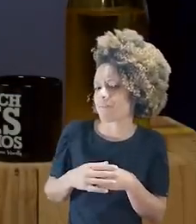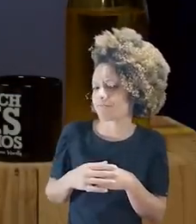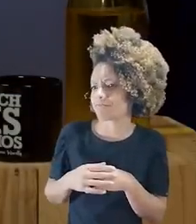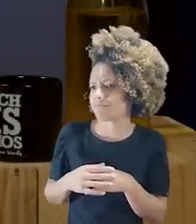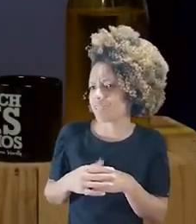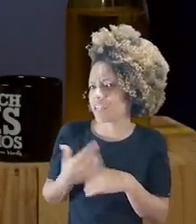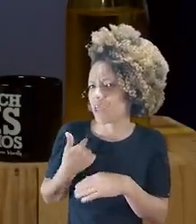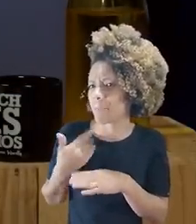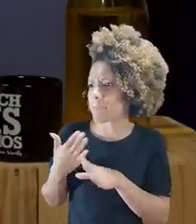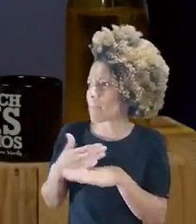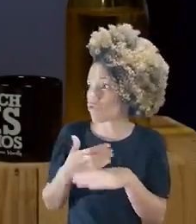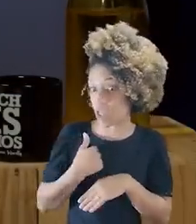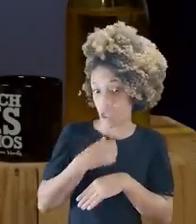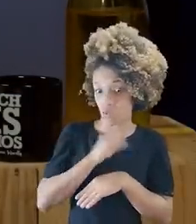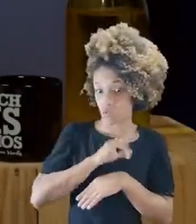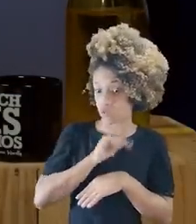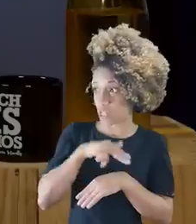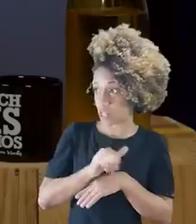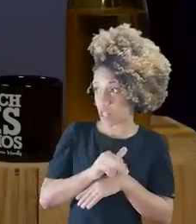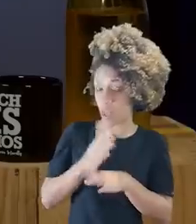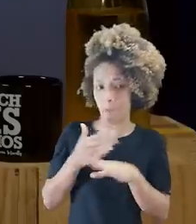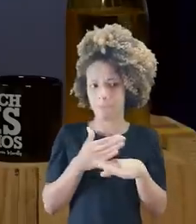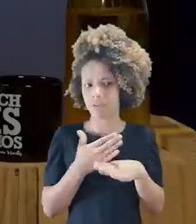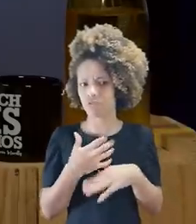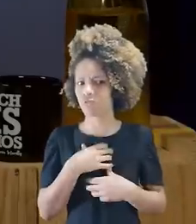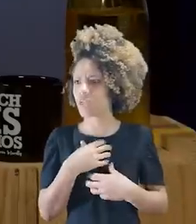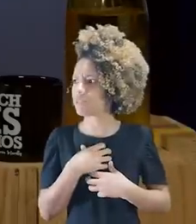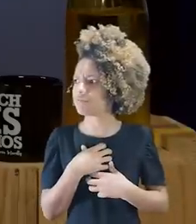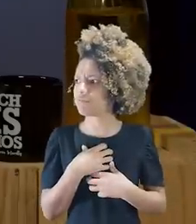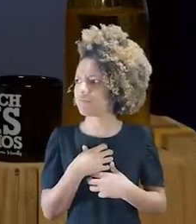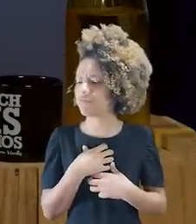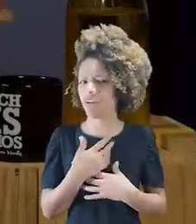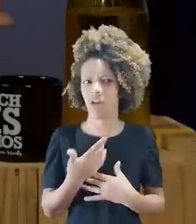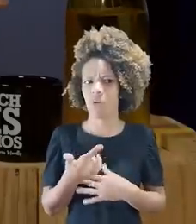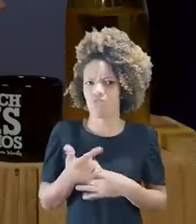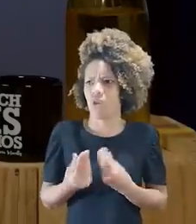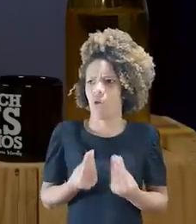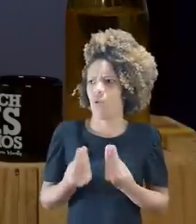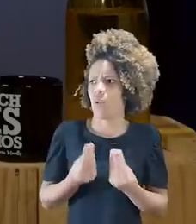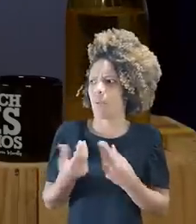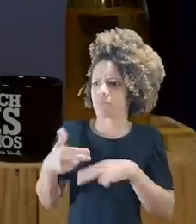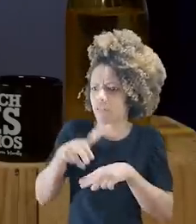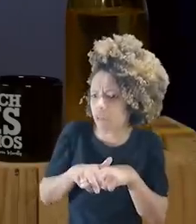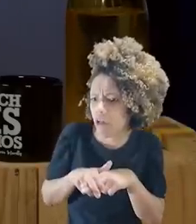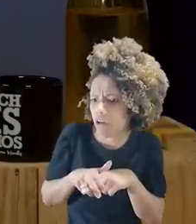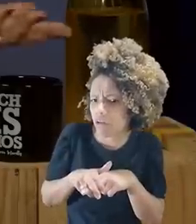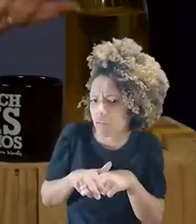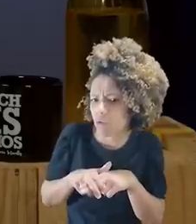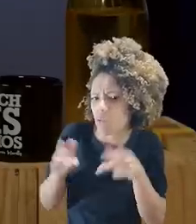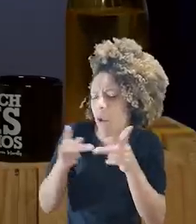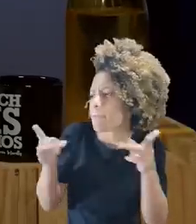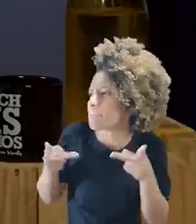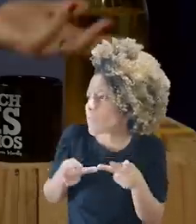sab não eu estava me perdendo eu Susana eu logo senti que eu que eu não tinha mais como sentar numa